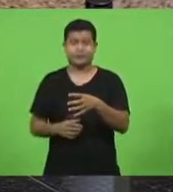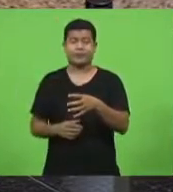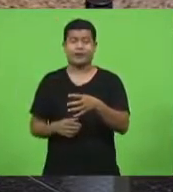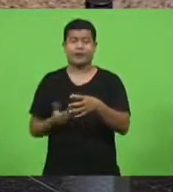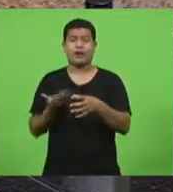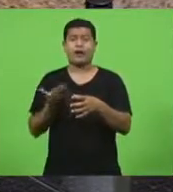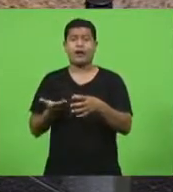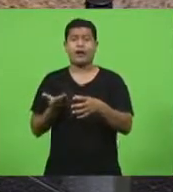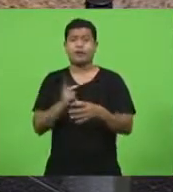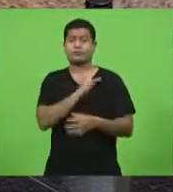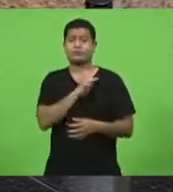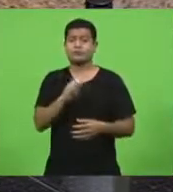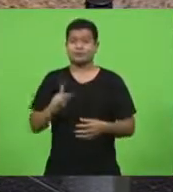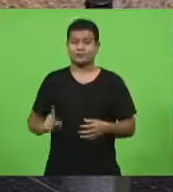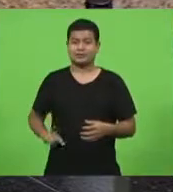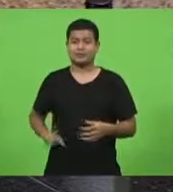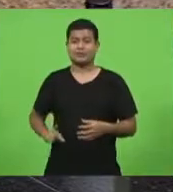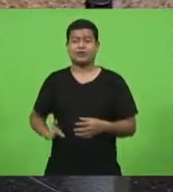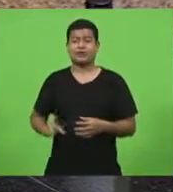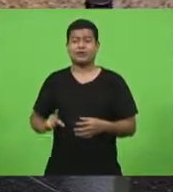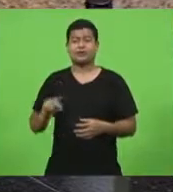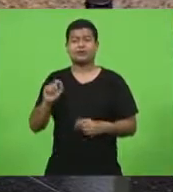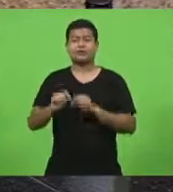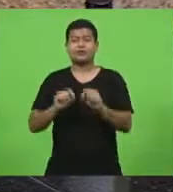o presidente do colegiado ele assume